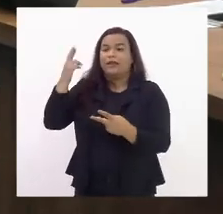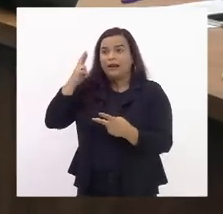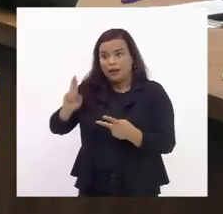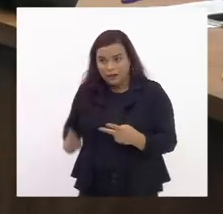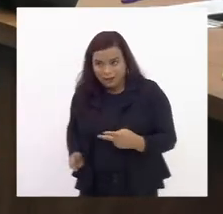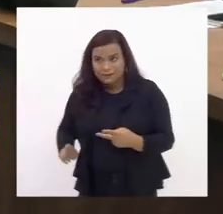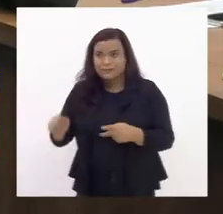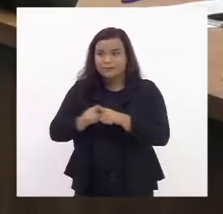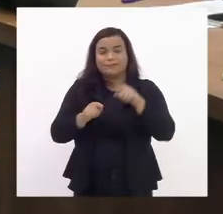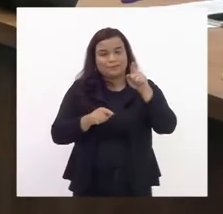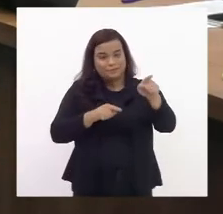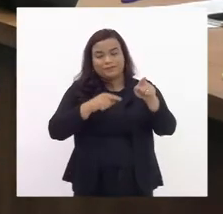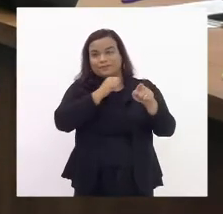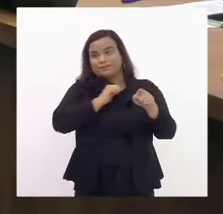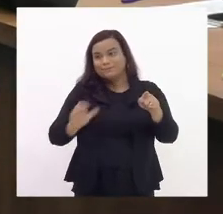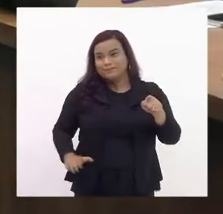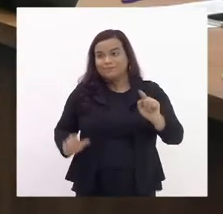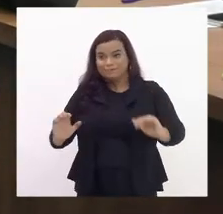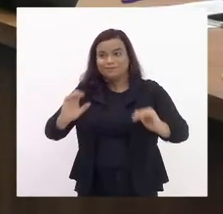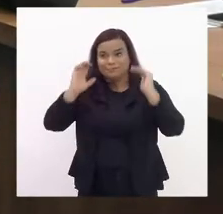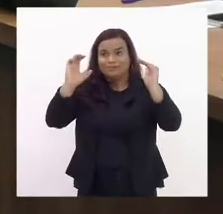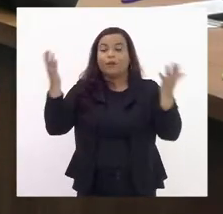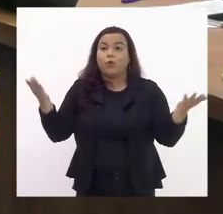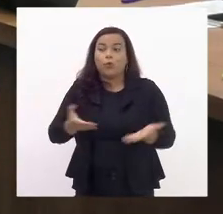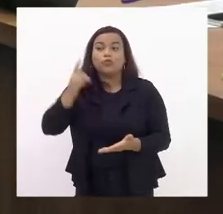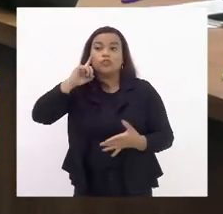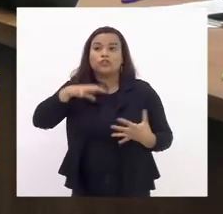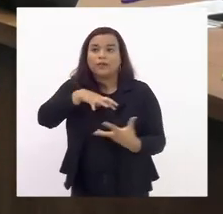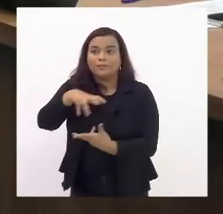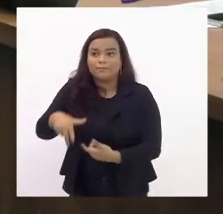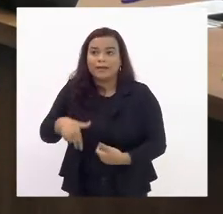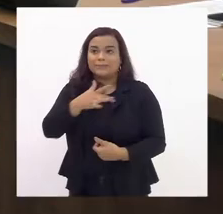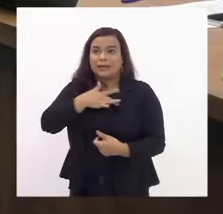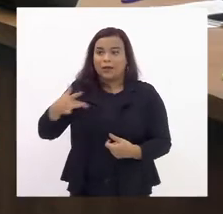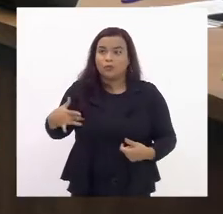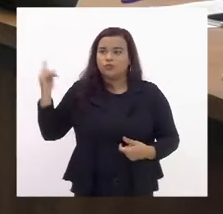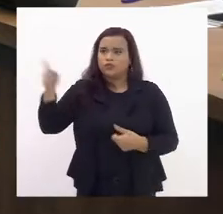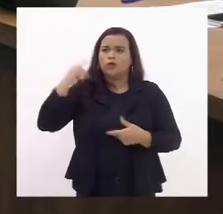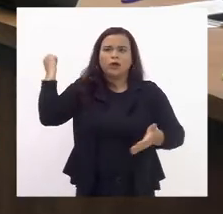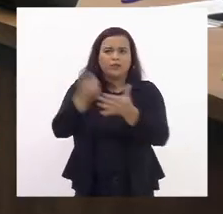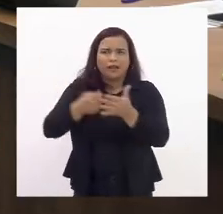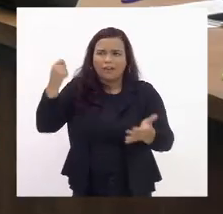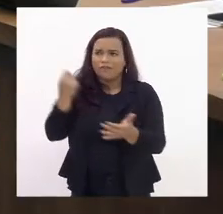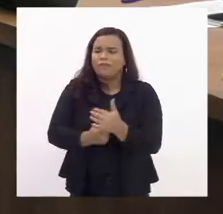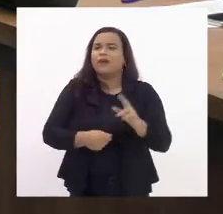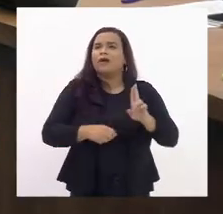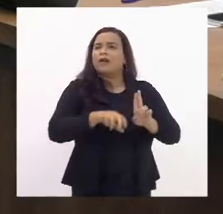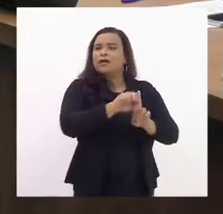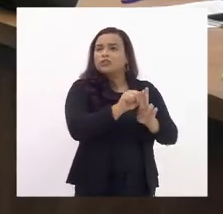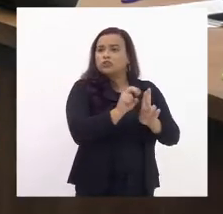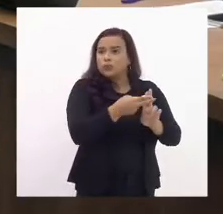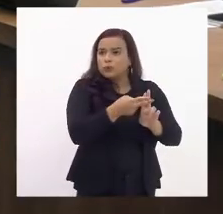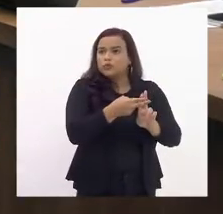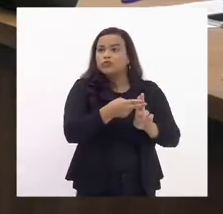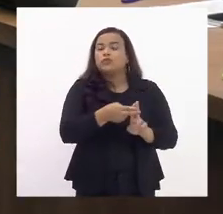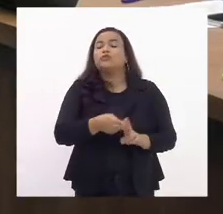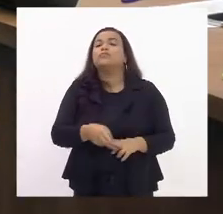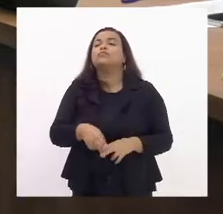nesse Dia Mundial da Saúde, reafirmar a nossa defesa do SUS, Sistema Único de Saúde,